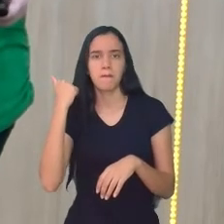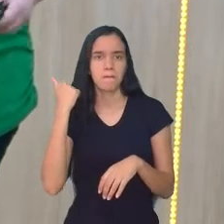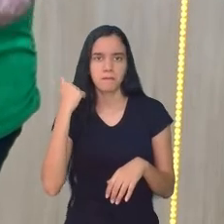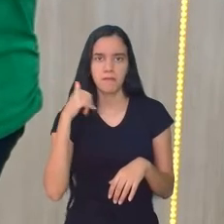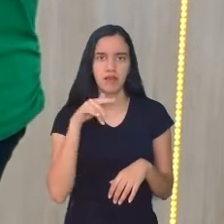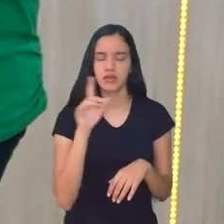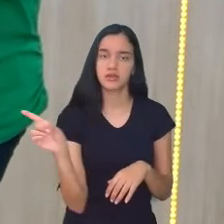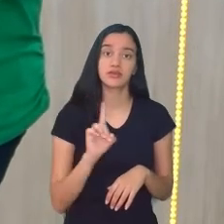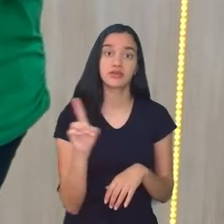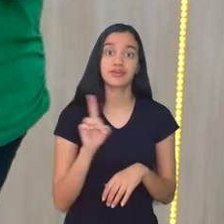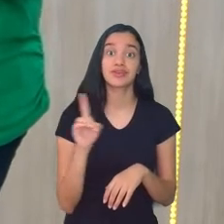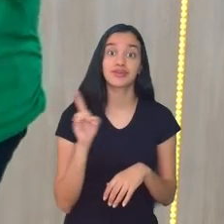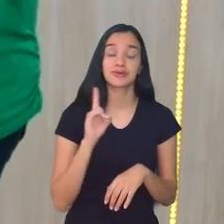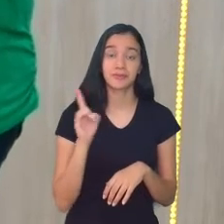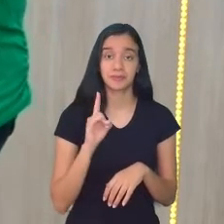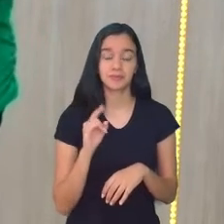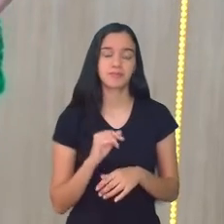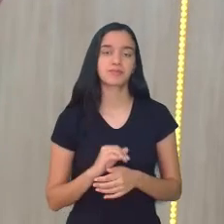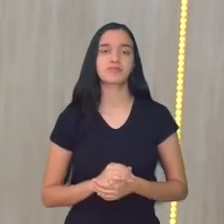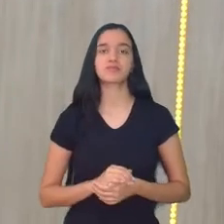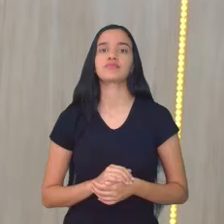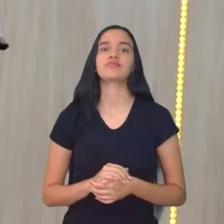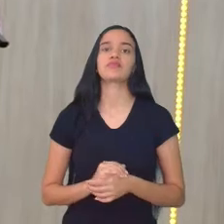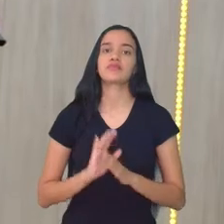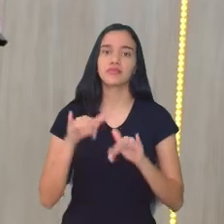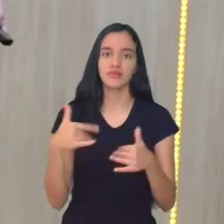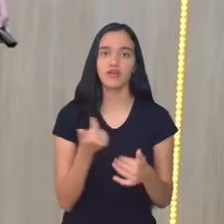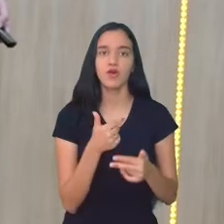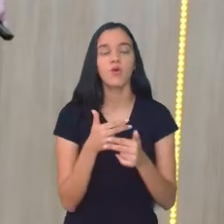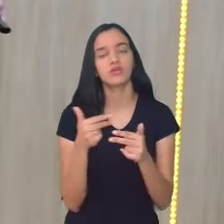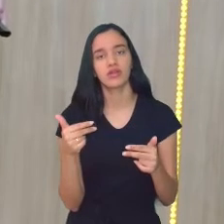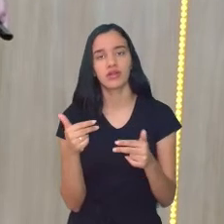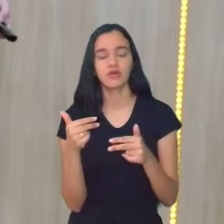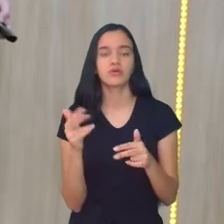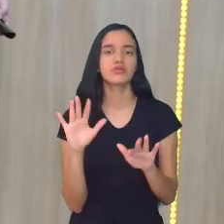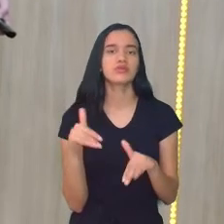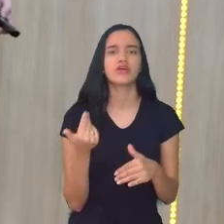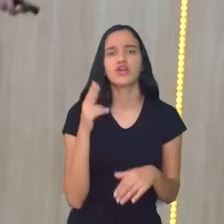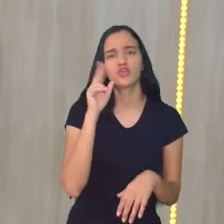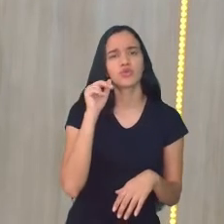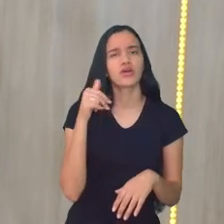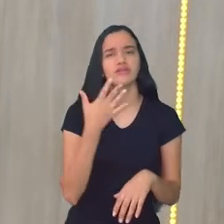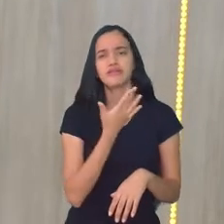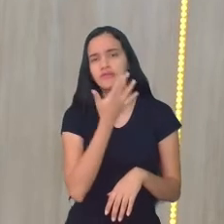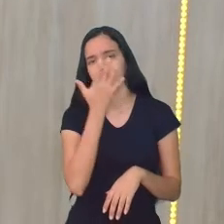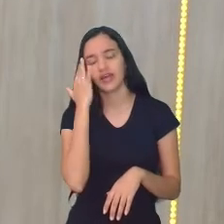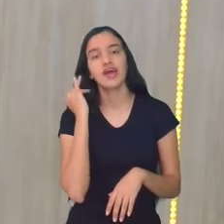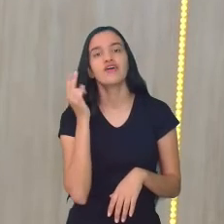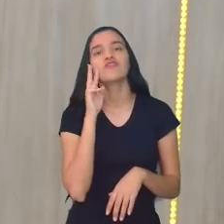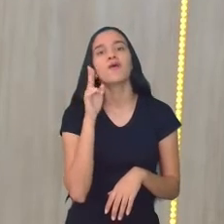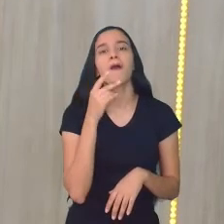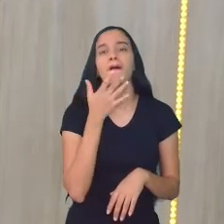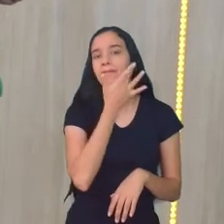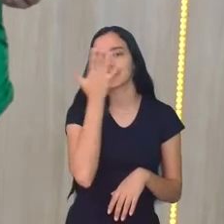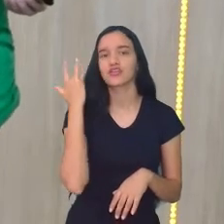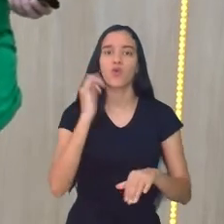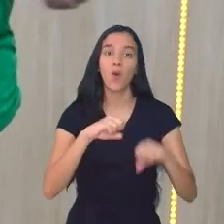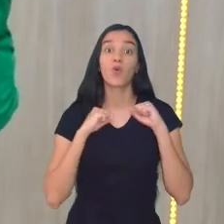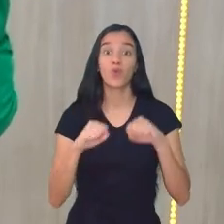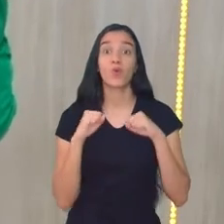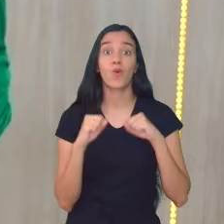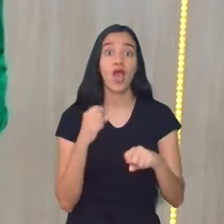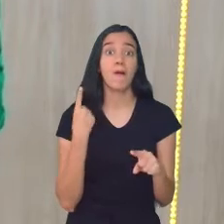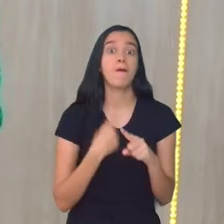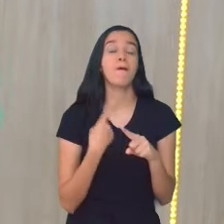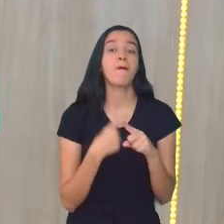checkmate, não. Tem que correr contra o tempo. Outra coisa, quem nunca viu o pessoal correndo contra o tempo